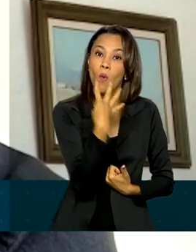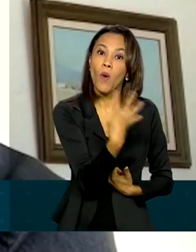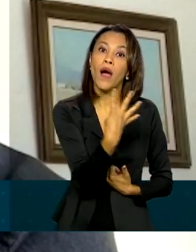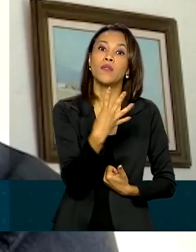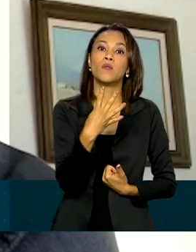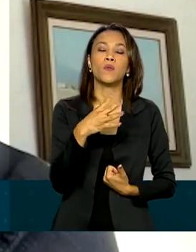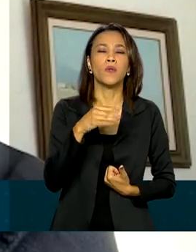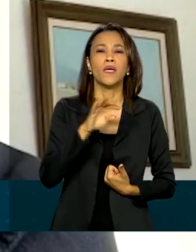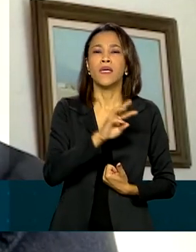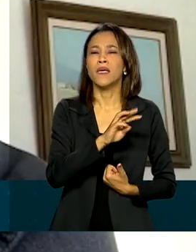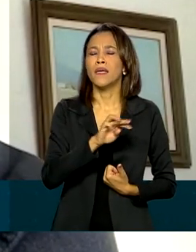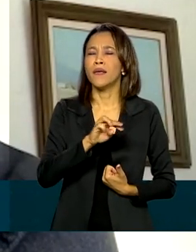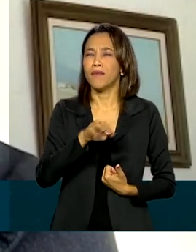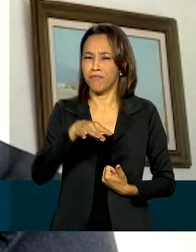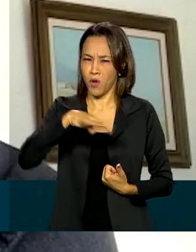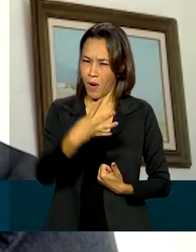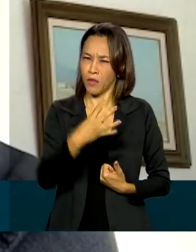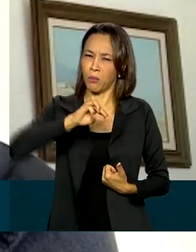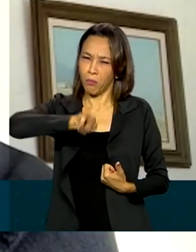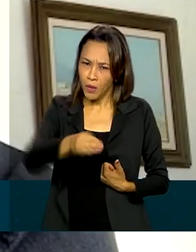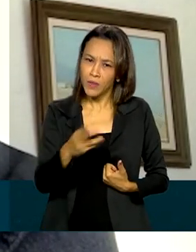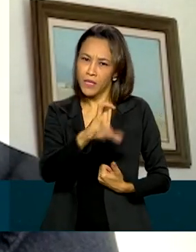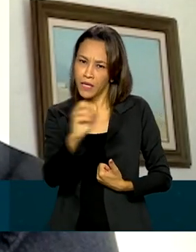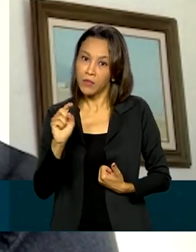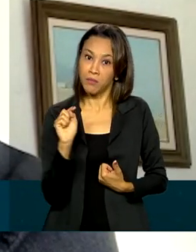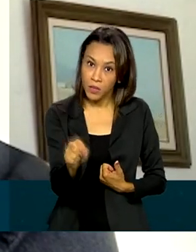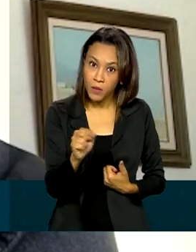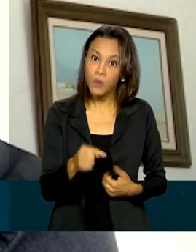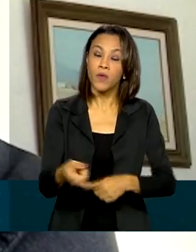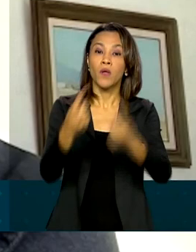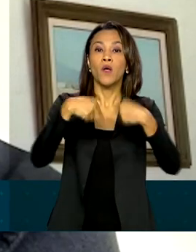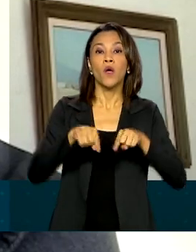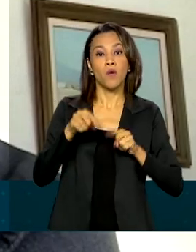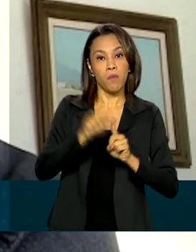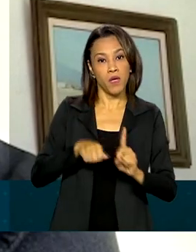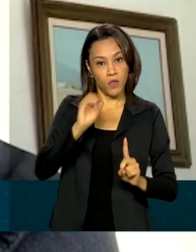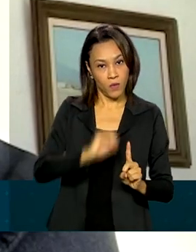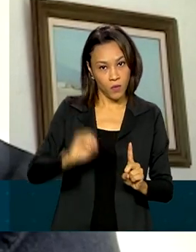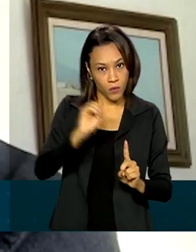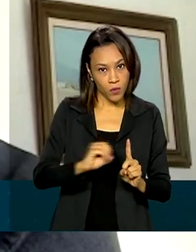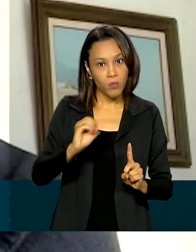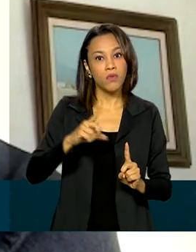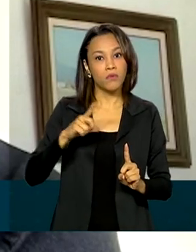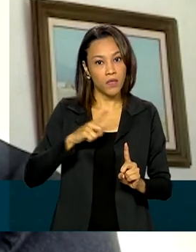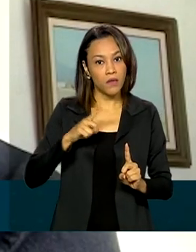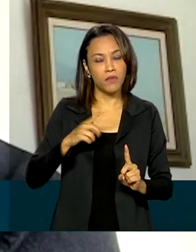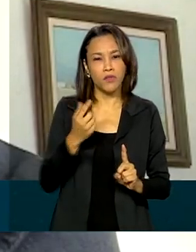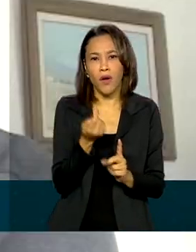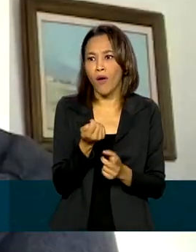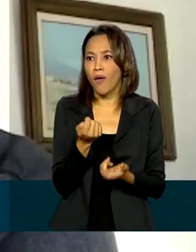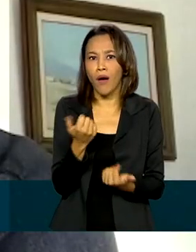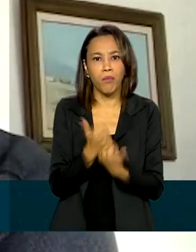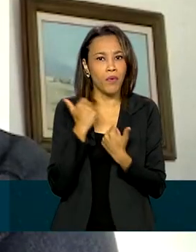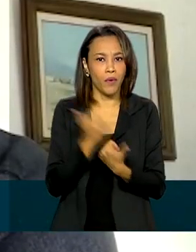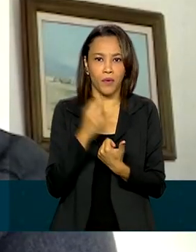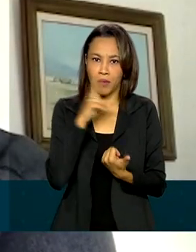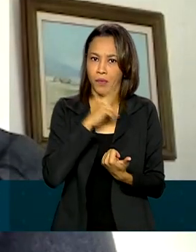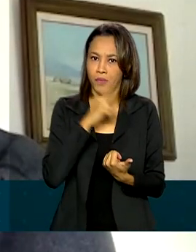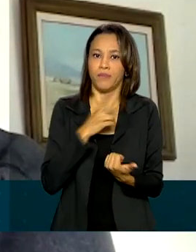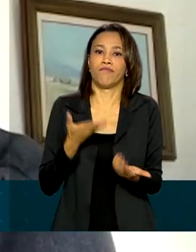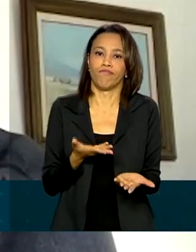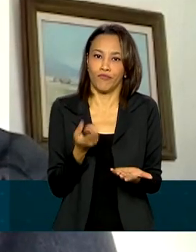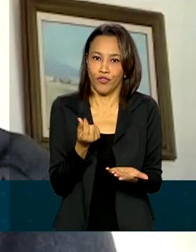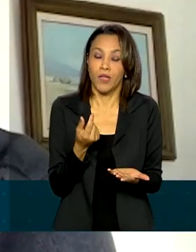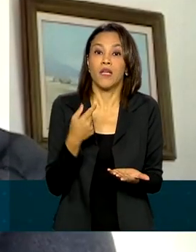domicílios. Em outubro, ainda 3,25 milhões de domicílios sobreviveram apenas com o auxílio emergencial, o que mostra